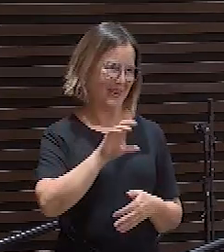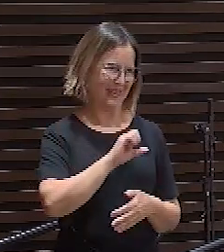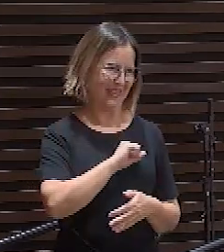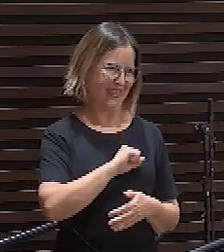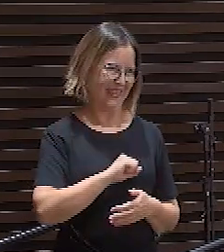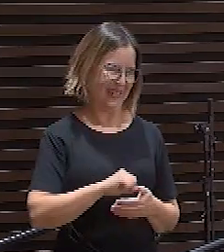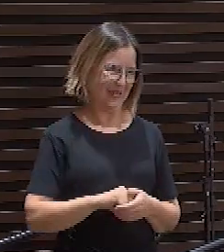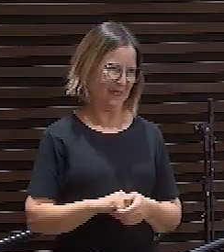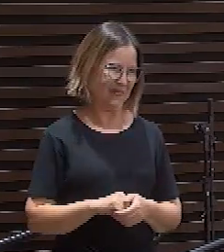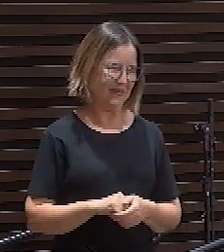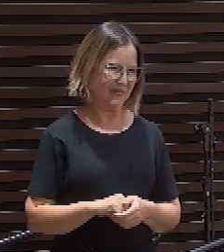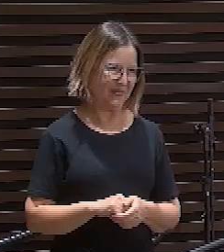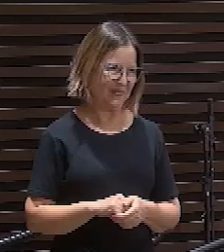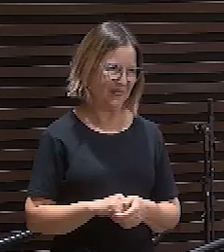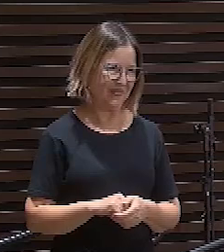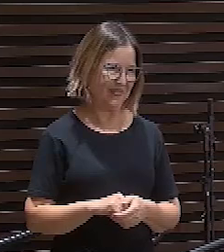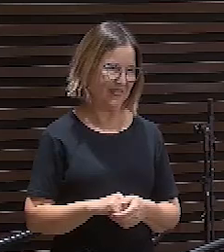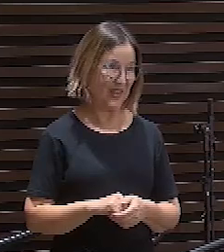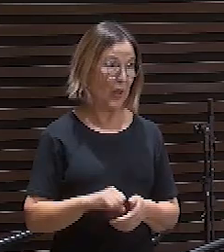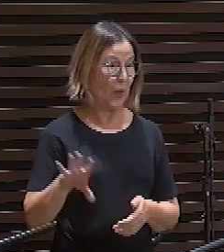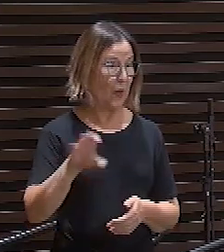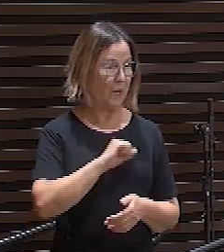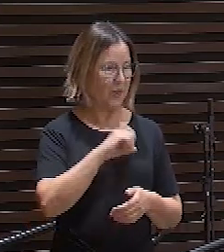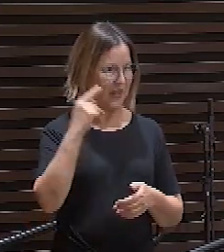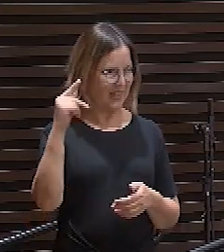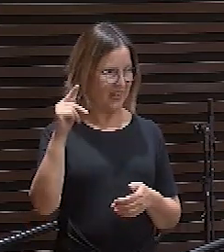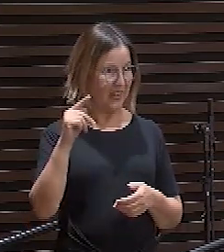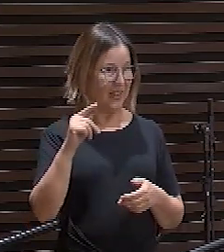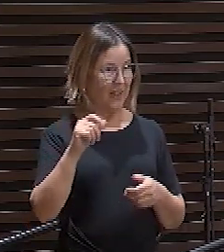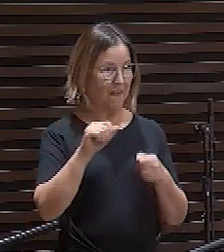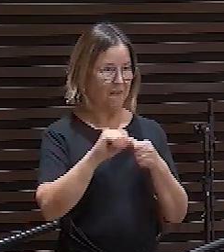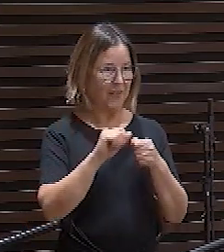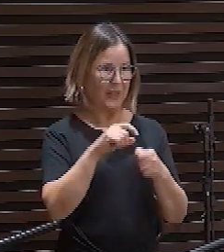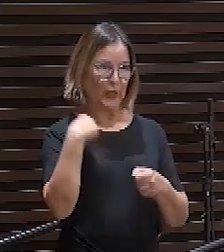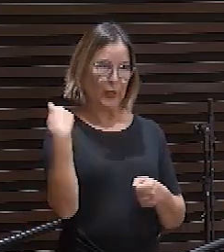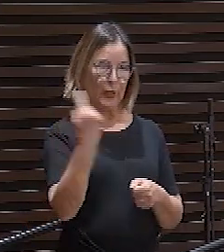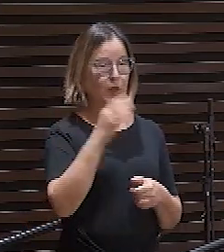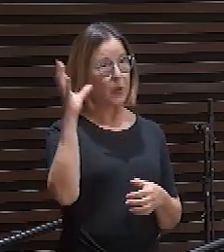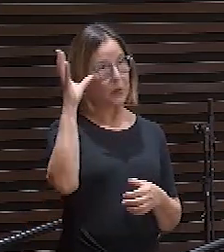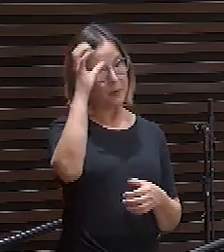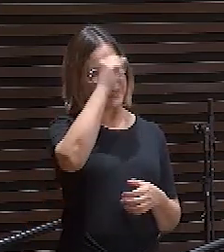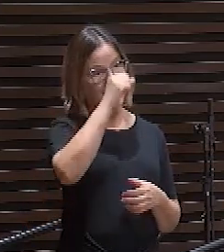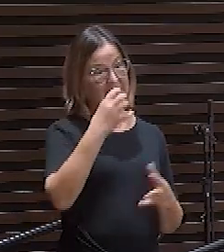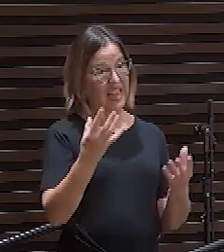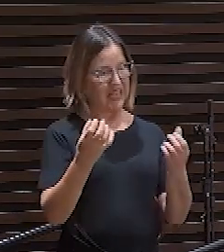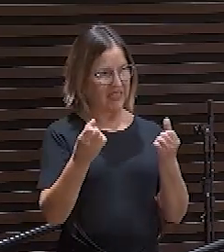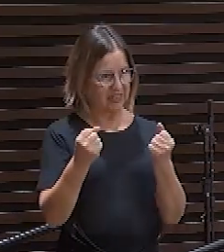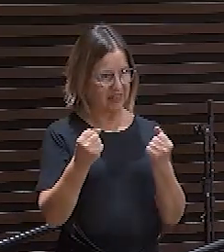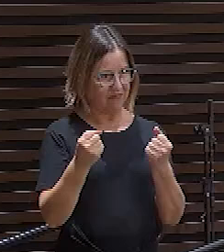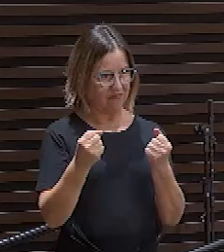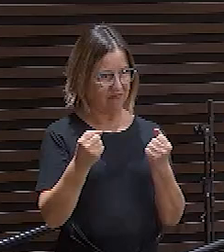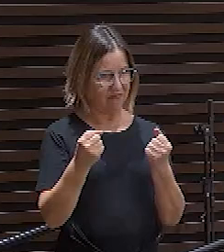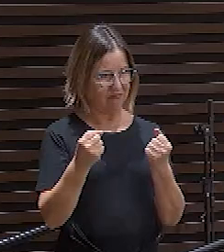É o amor de Deus que faz com que a gente compreenda e aceite e se conforme com todas